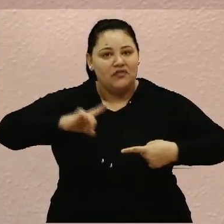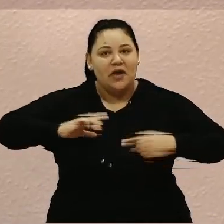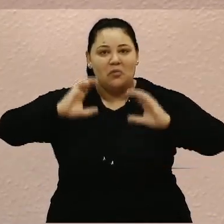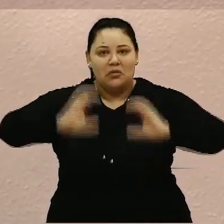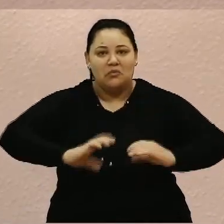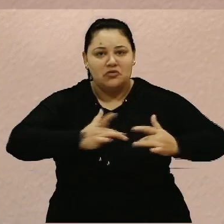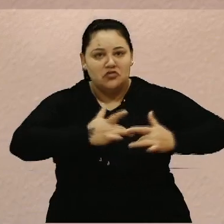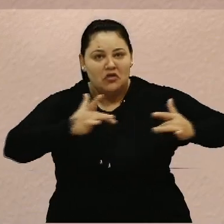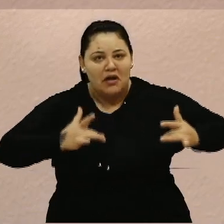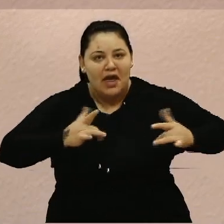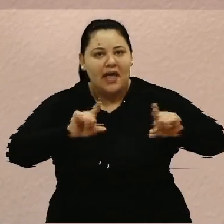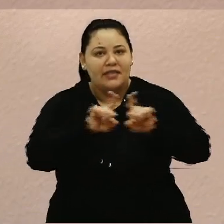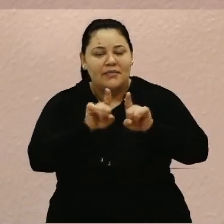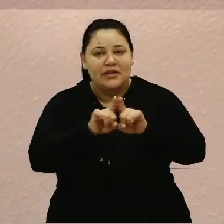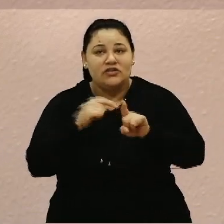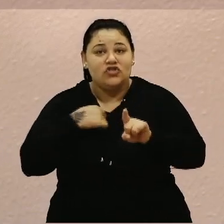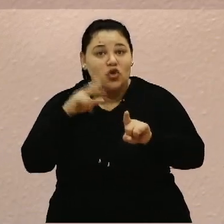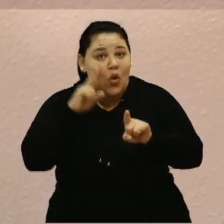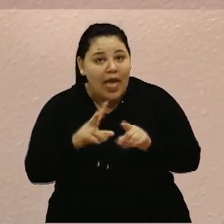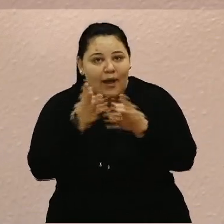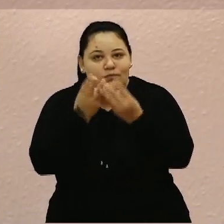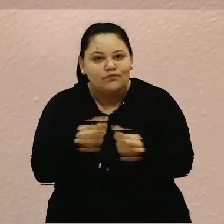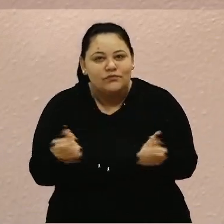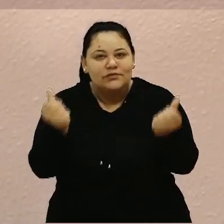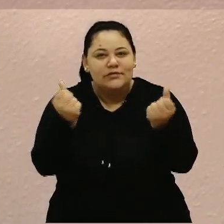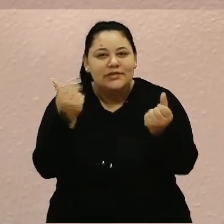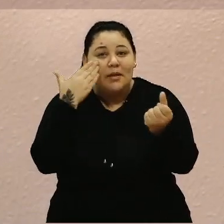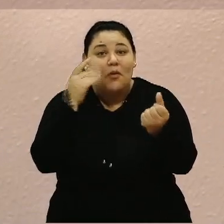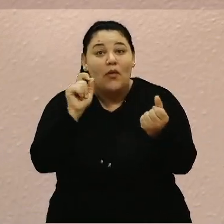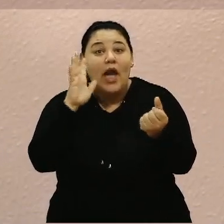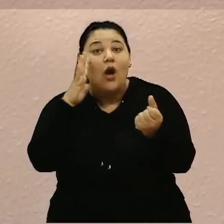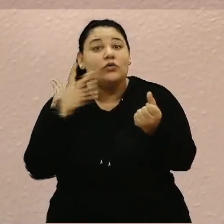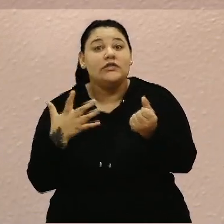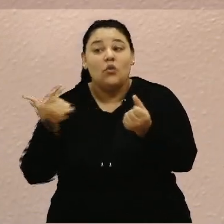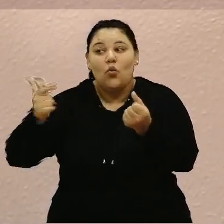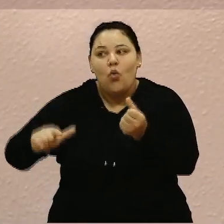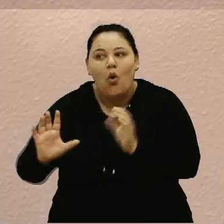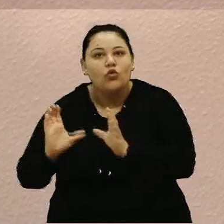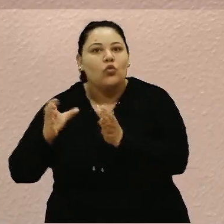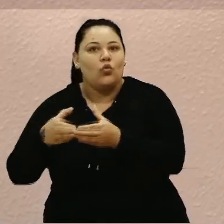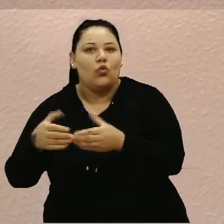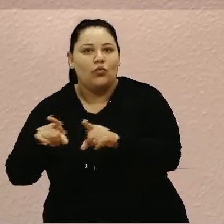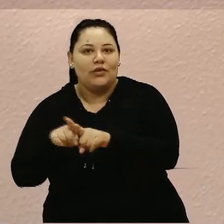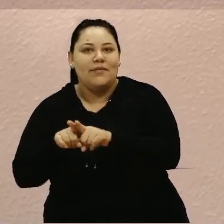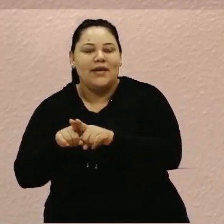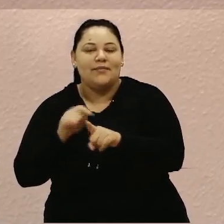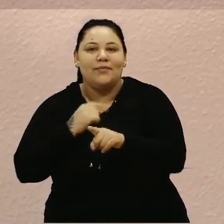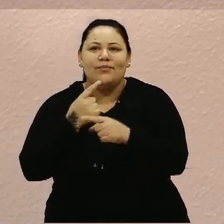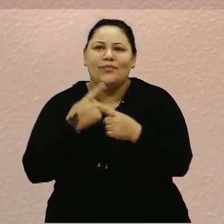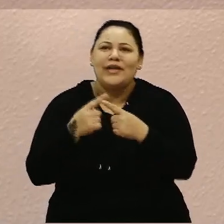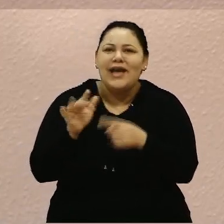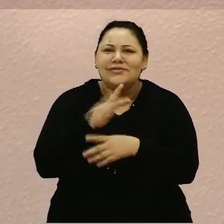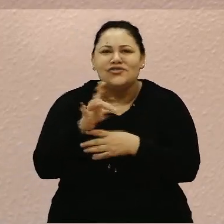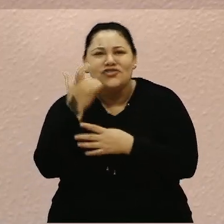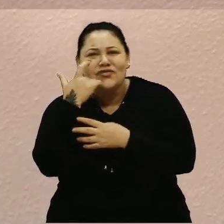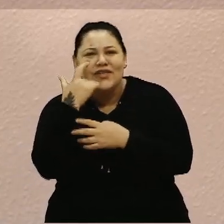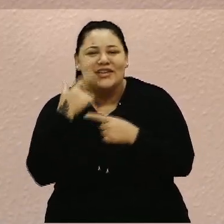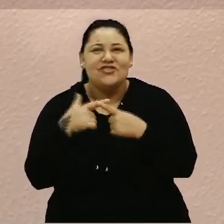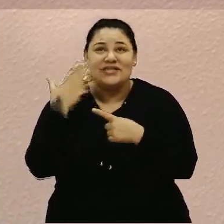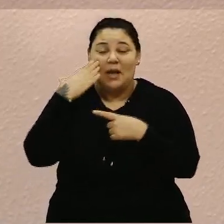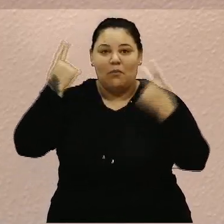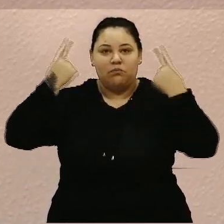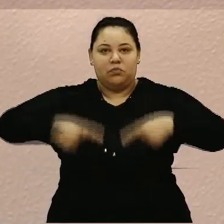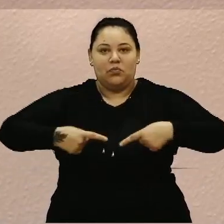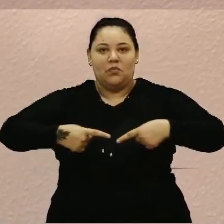solidariedade e de olhar com sensibilidade para aquilo que tinha acontecido com o time adversário, porque muitas vezes a gente vê, né, por ser uma disputa, os